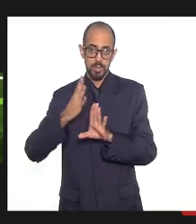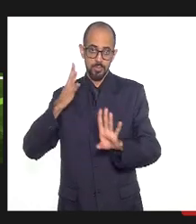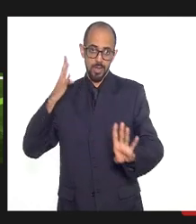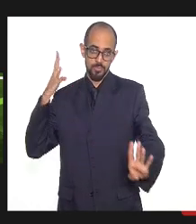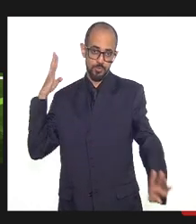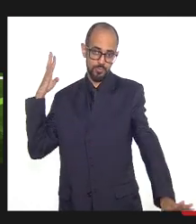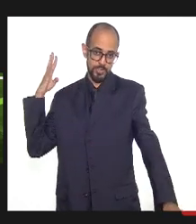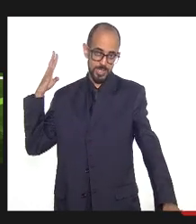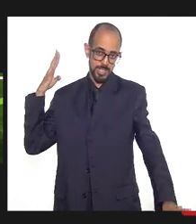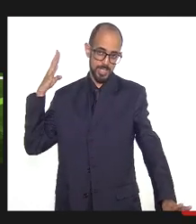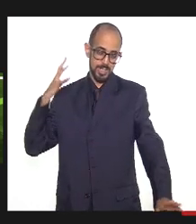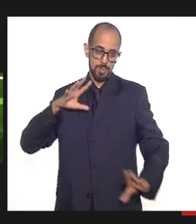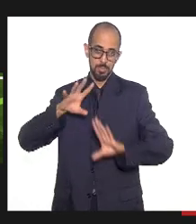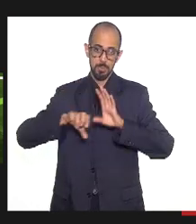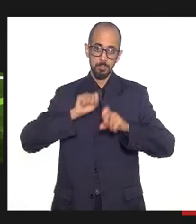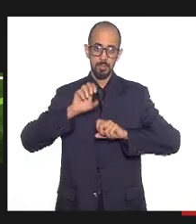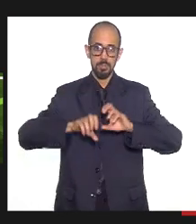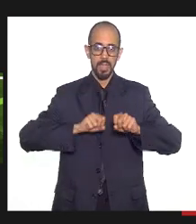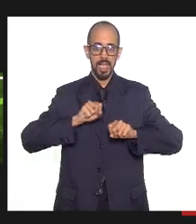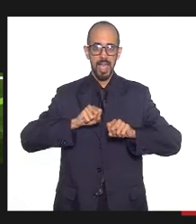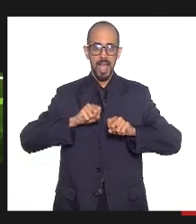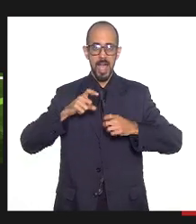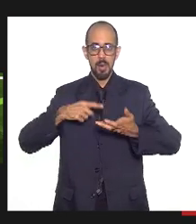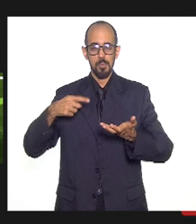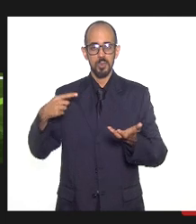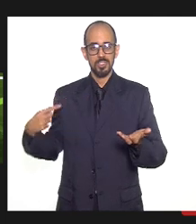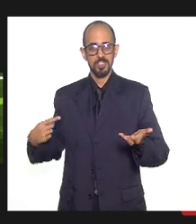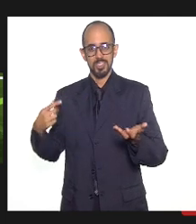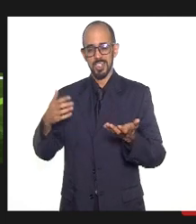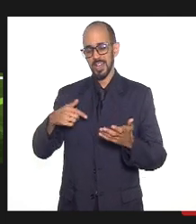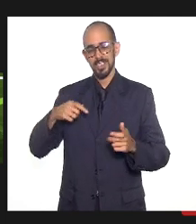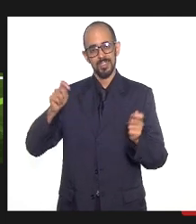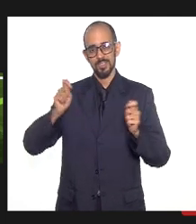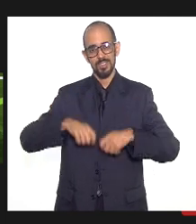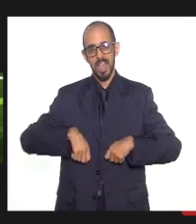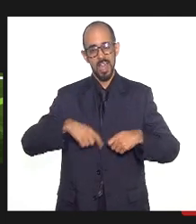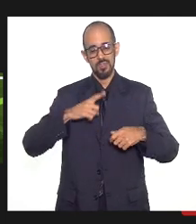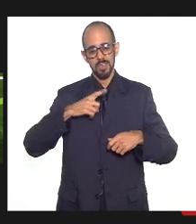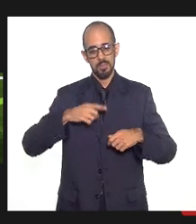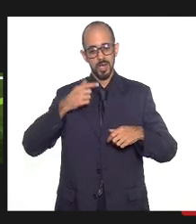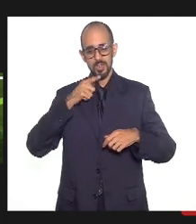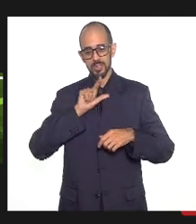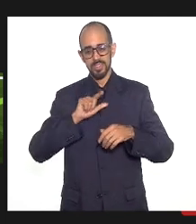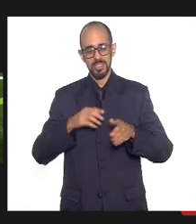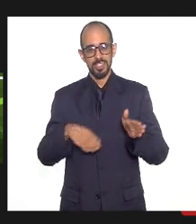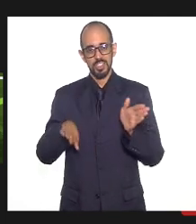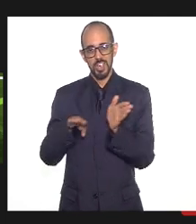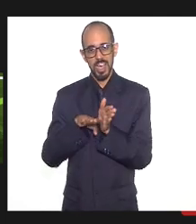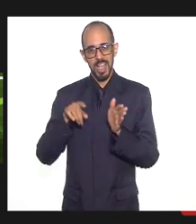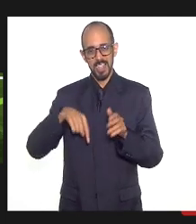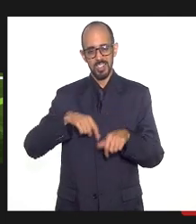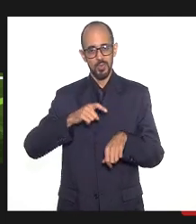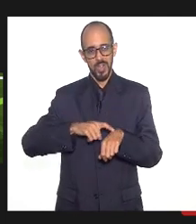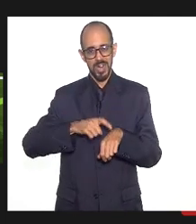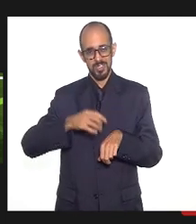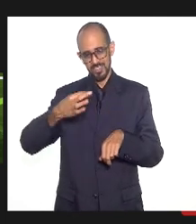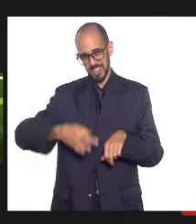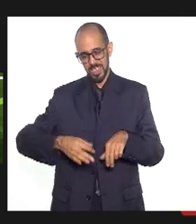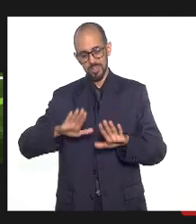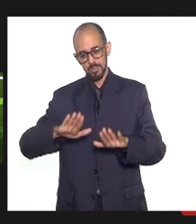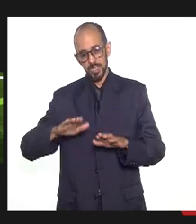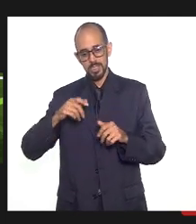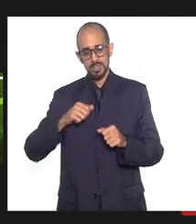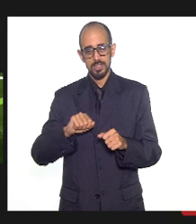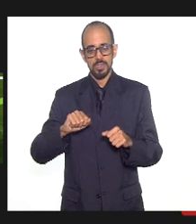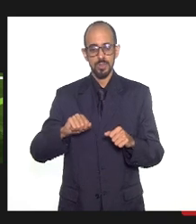para pegar a apostila, né? E aí, não deu para chegar no tempo certo. Mas o